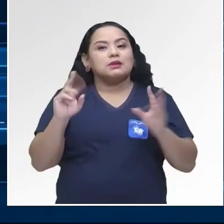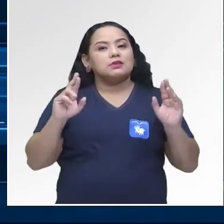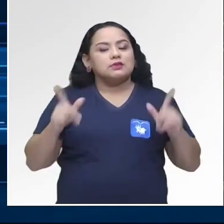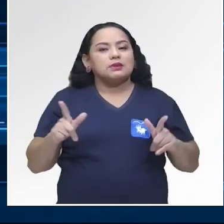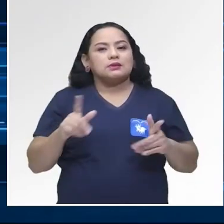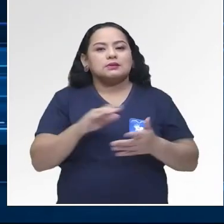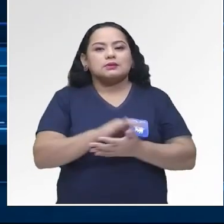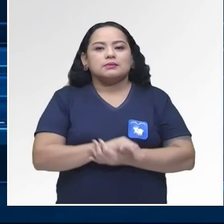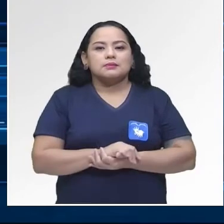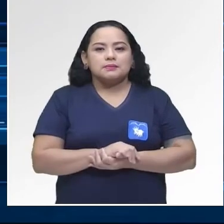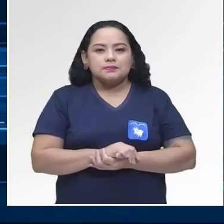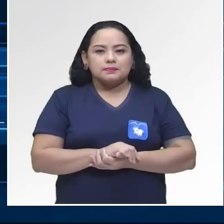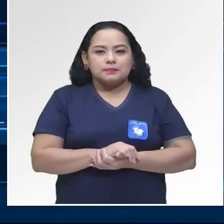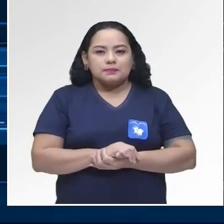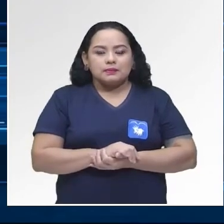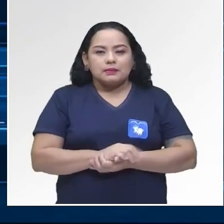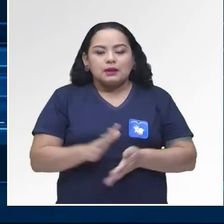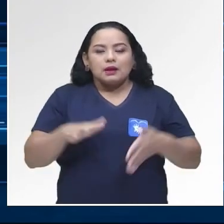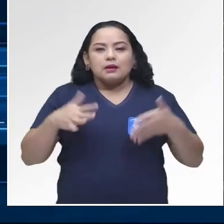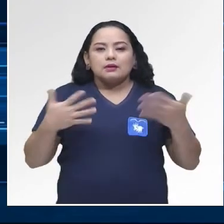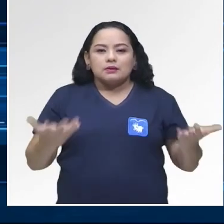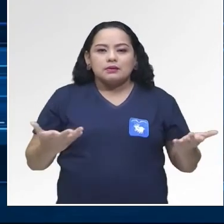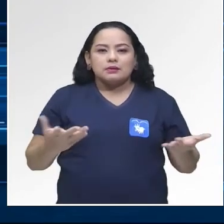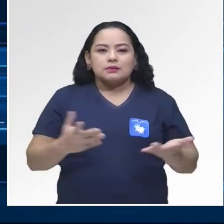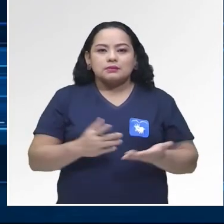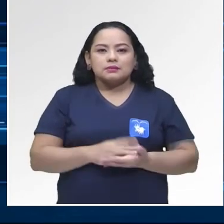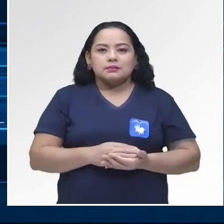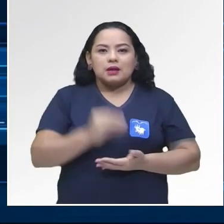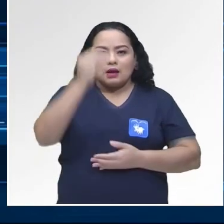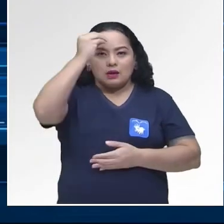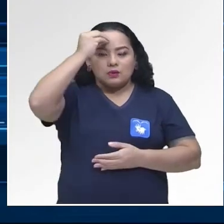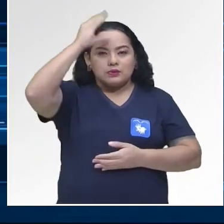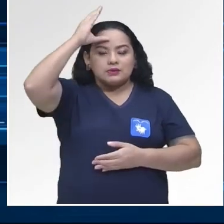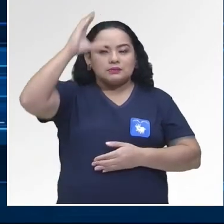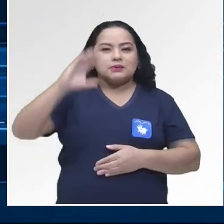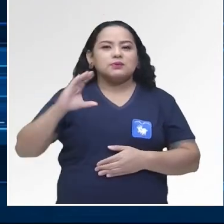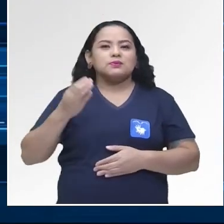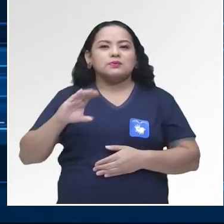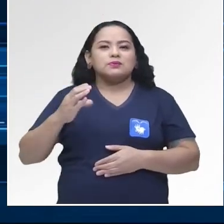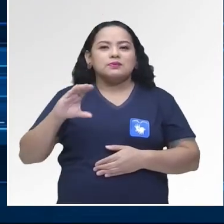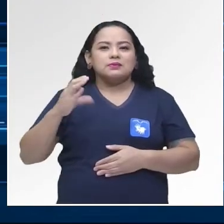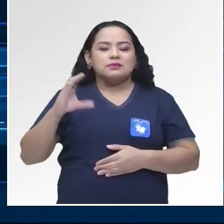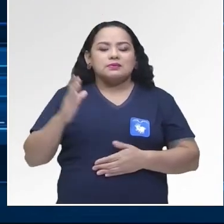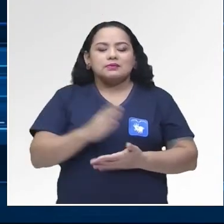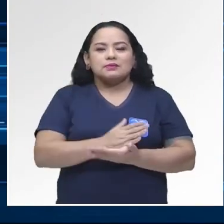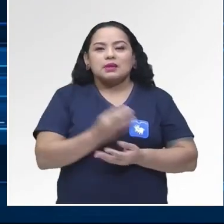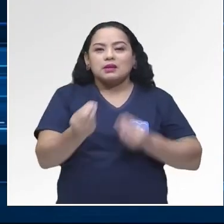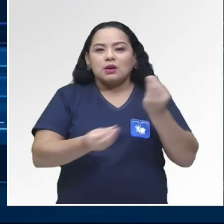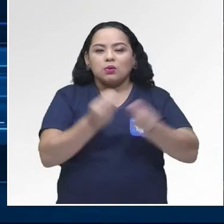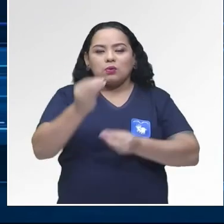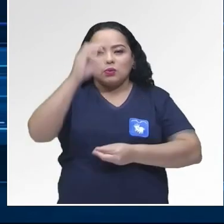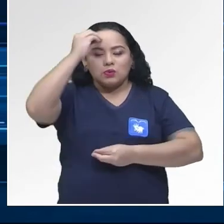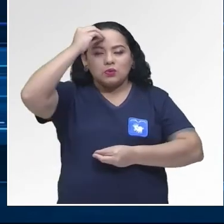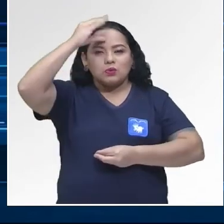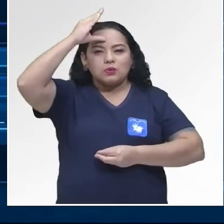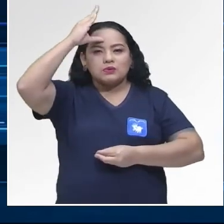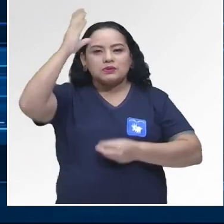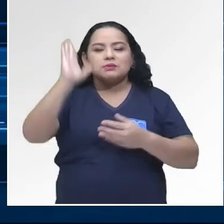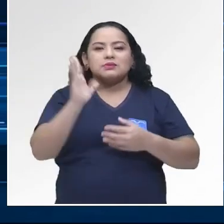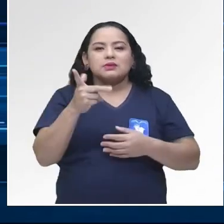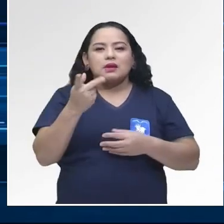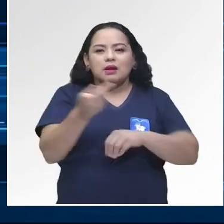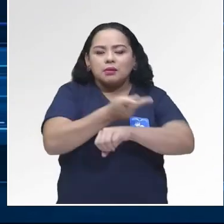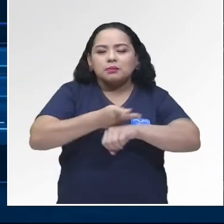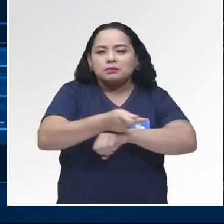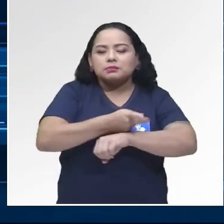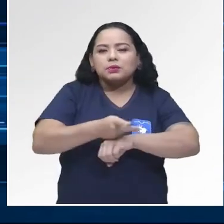isso? E aí, então, é que entra o conhecimento científico, que é aquele conhecimento, né, que já